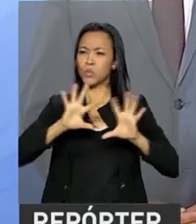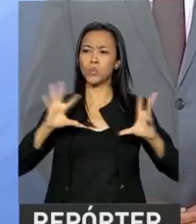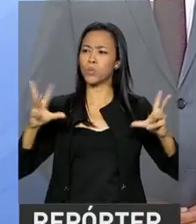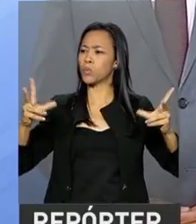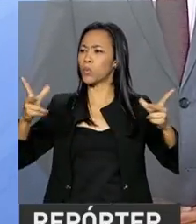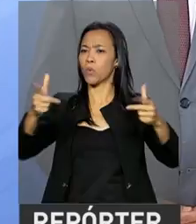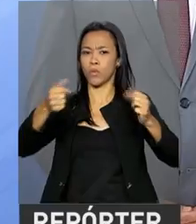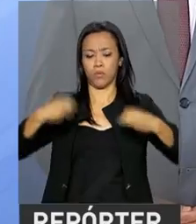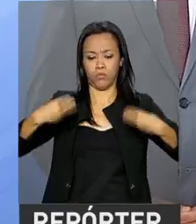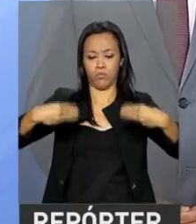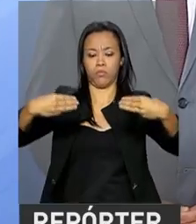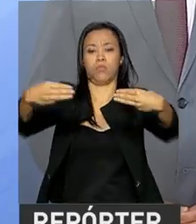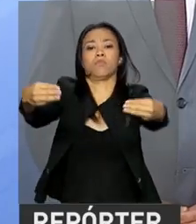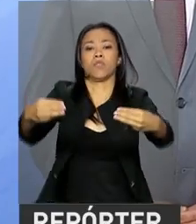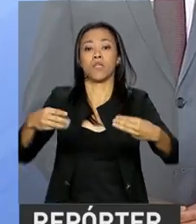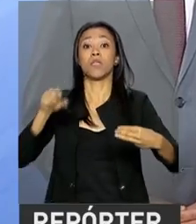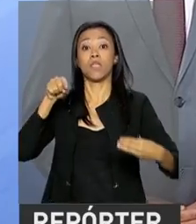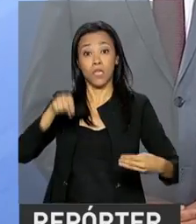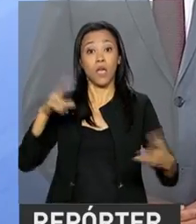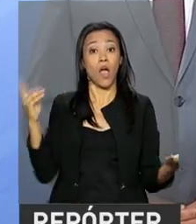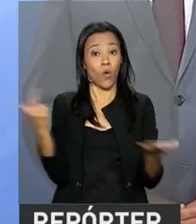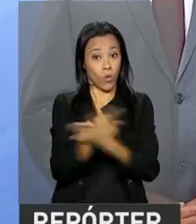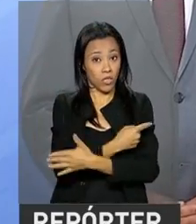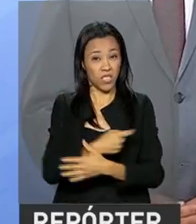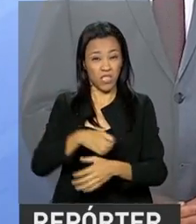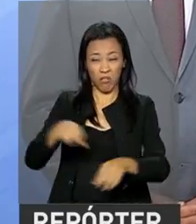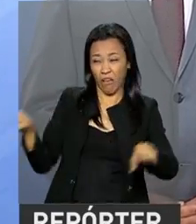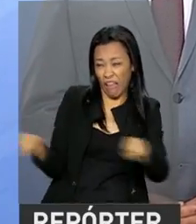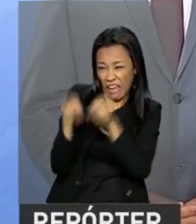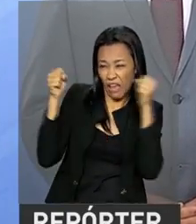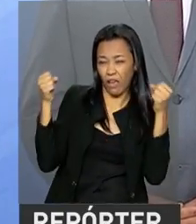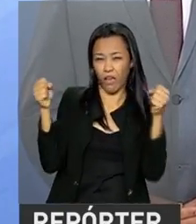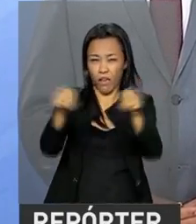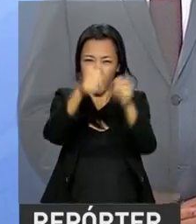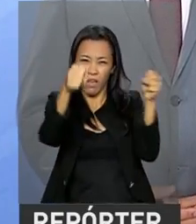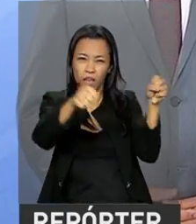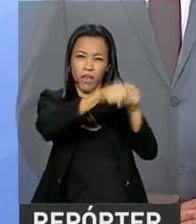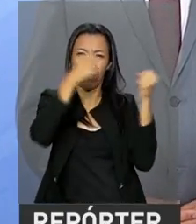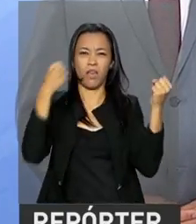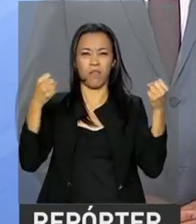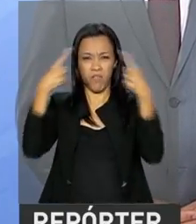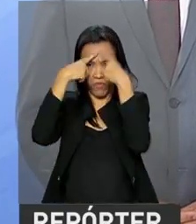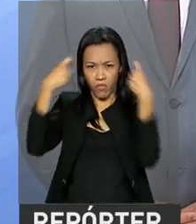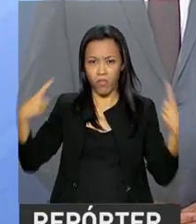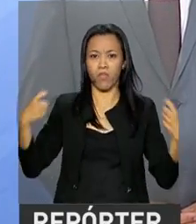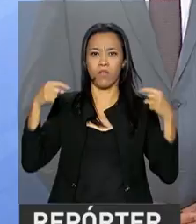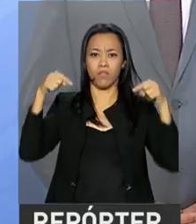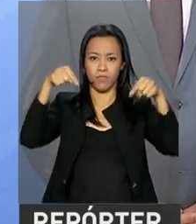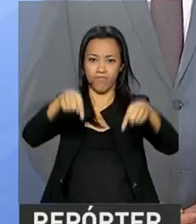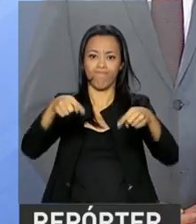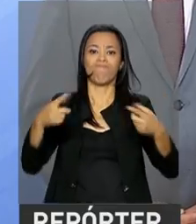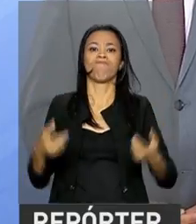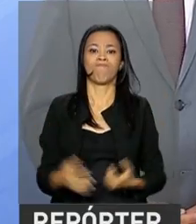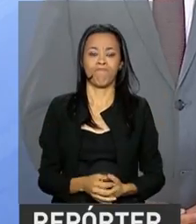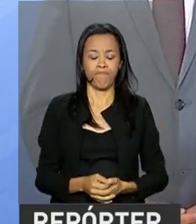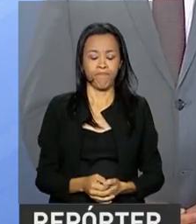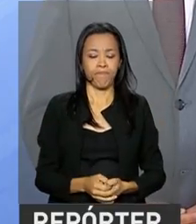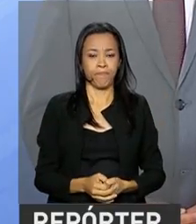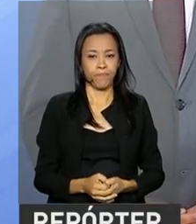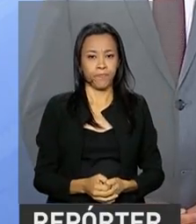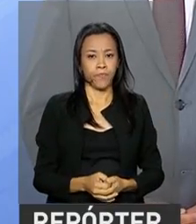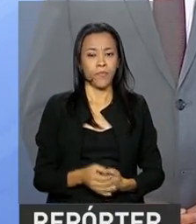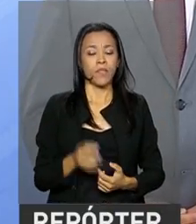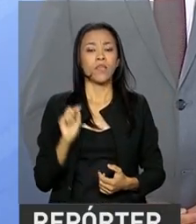toda a esplanada onde ocorreram atos de vandalismo e de barbalho para que